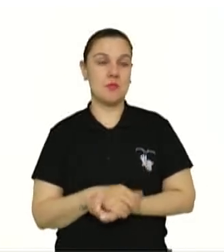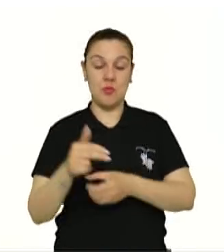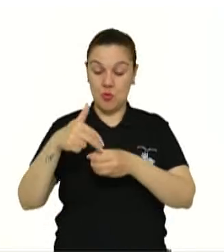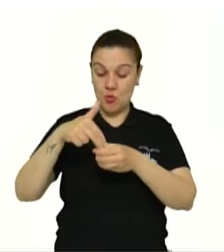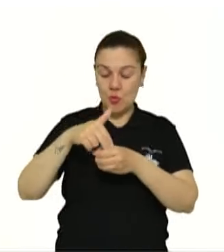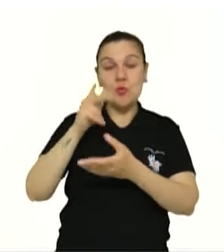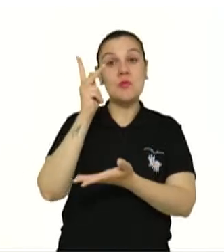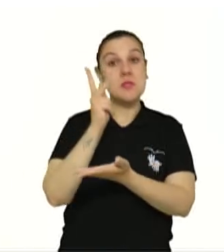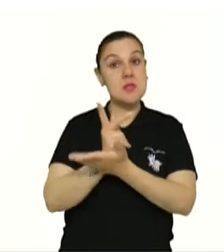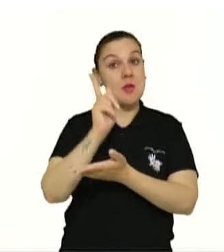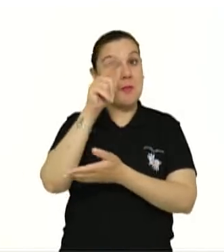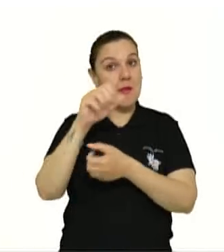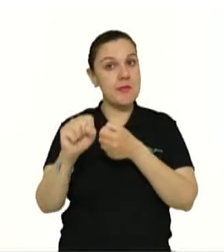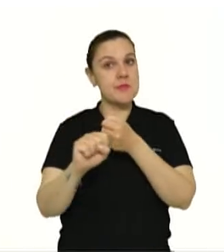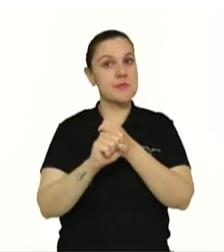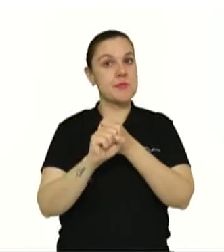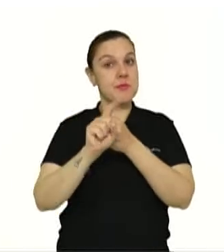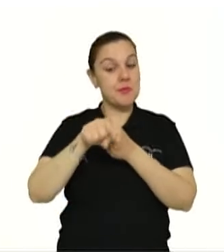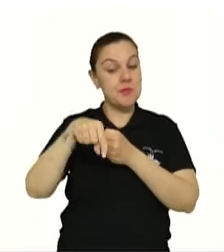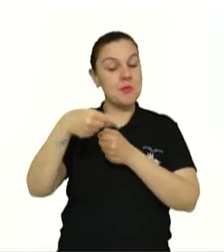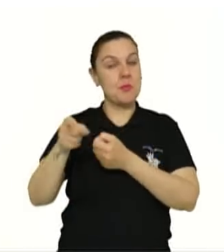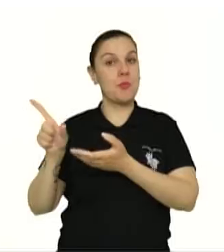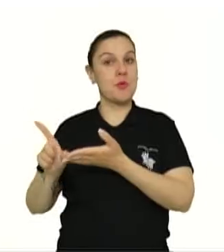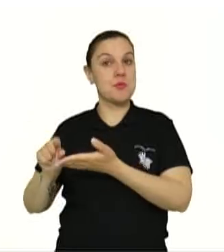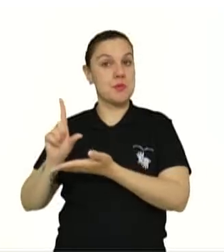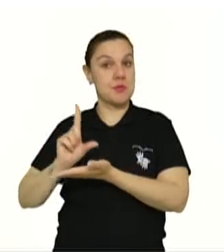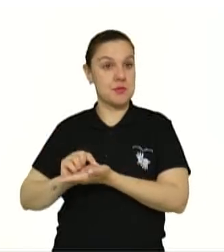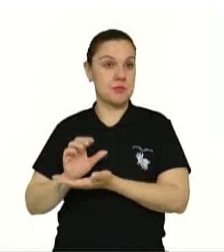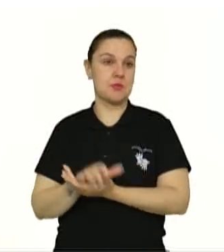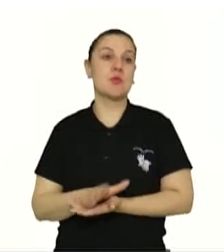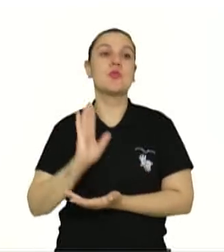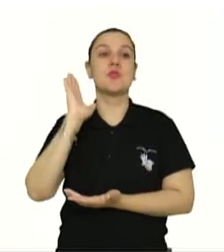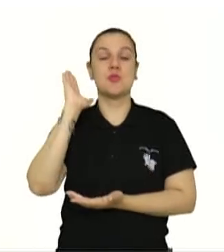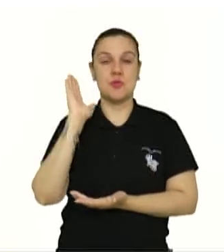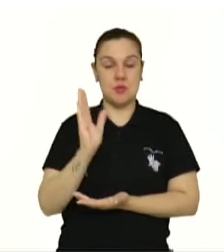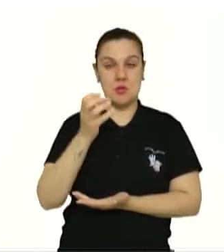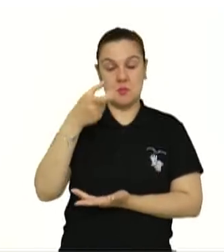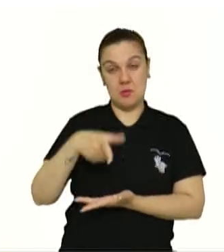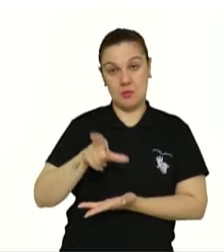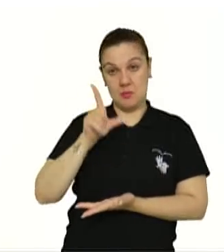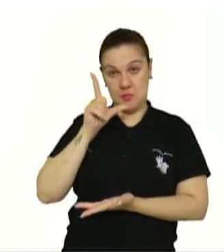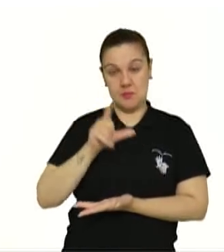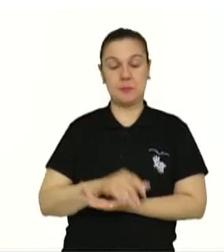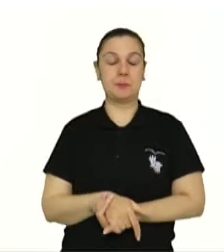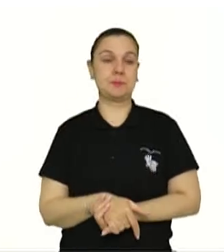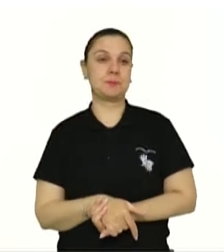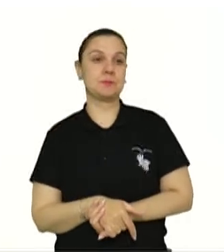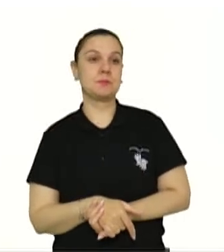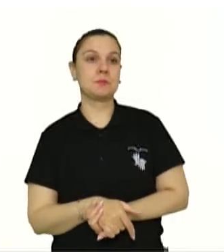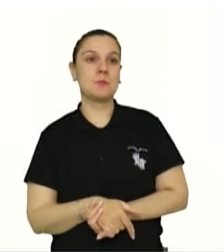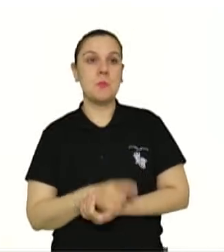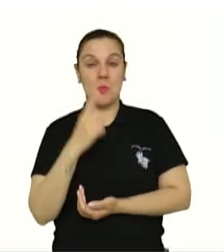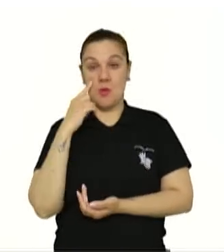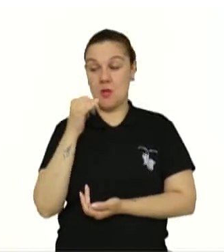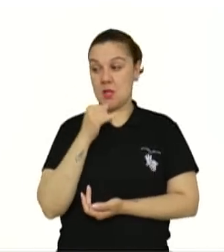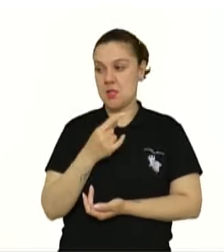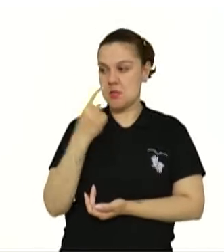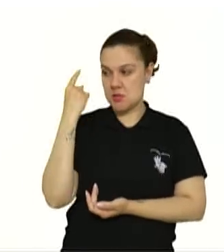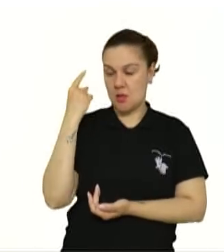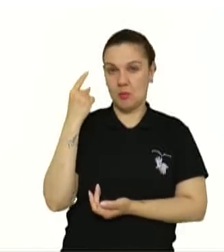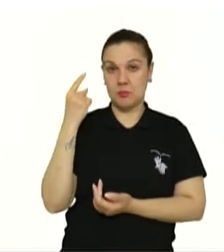núcleo é o substantivo que vem depois desse artigo, né? Já falamos na aula anterior sobre isso. Então, aqui o exemplo.